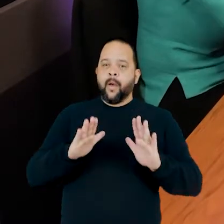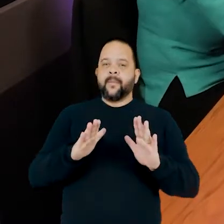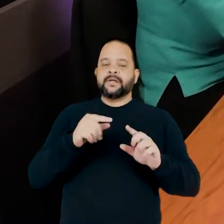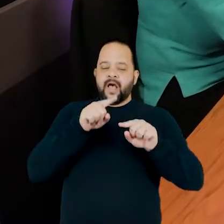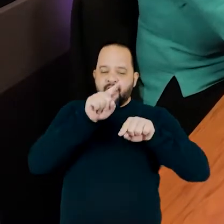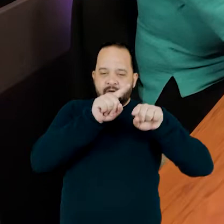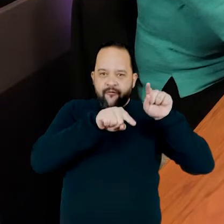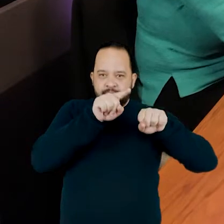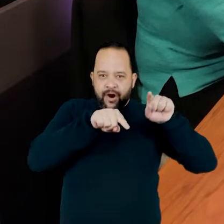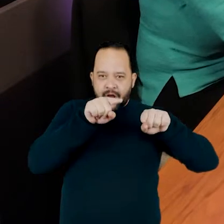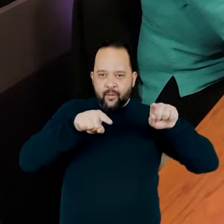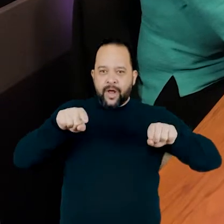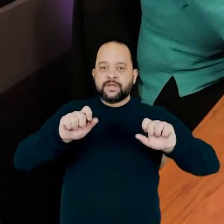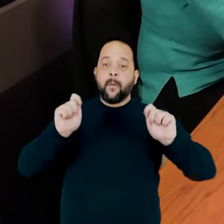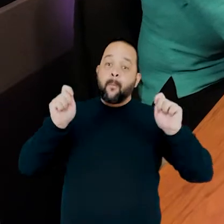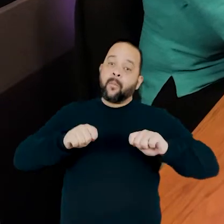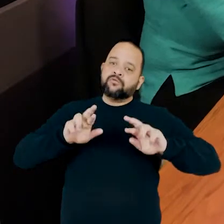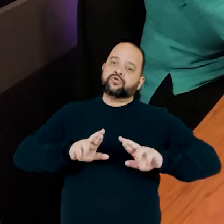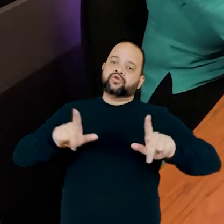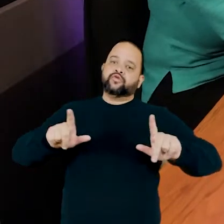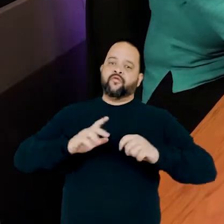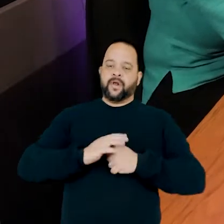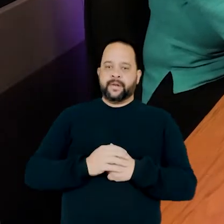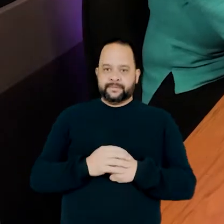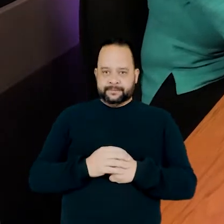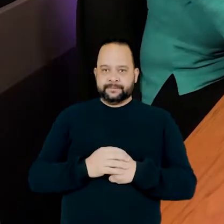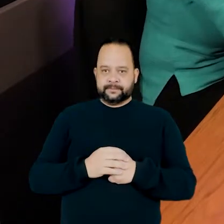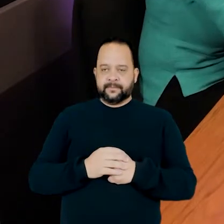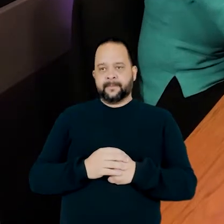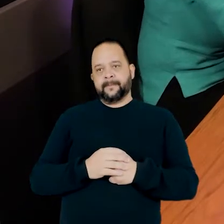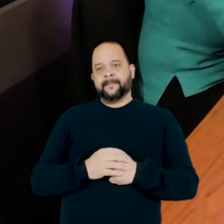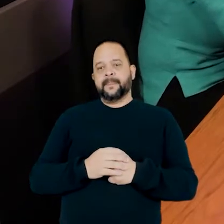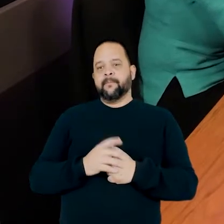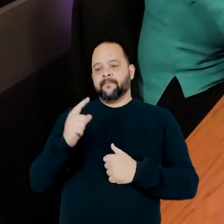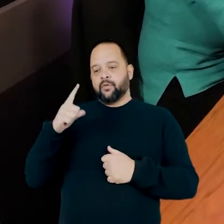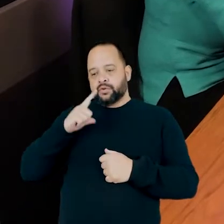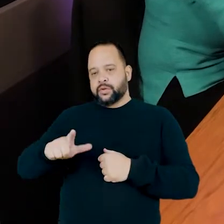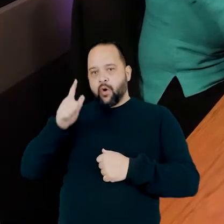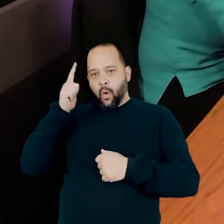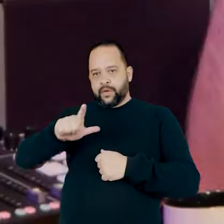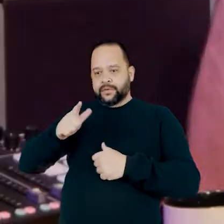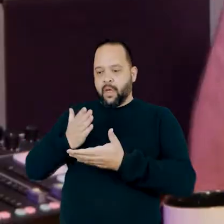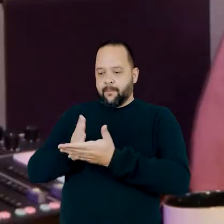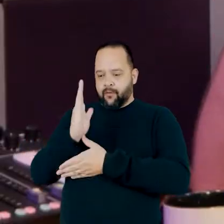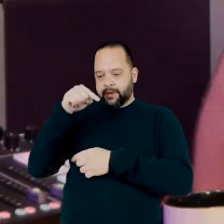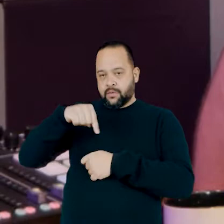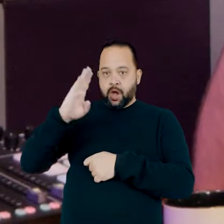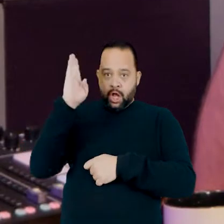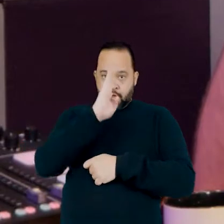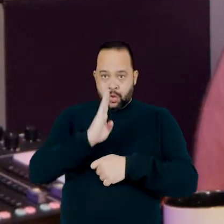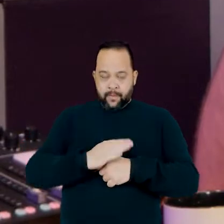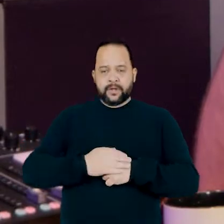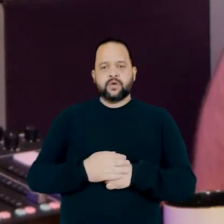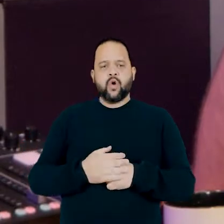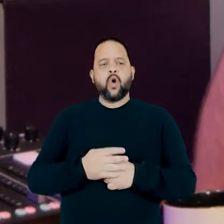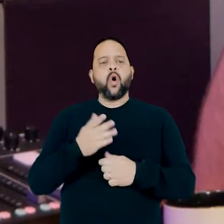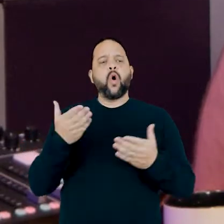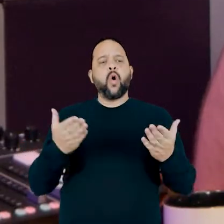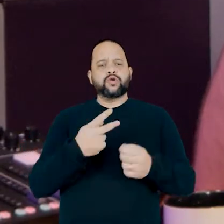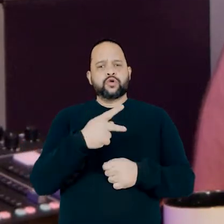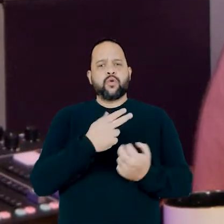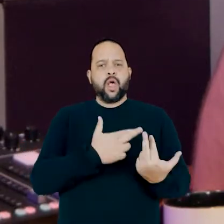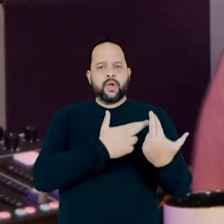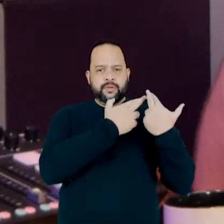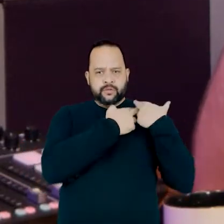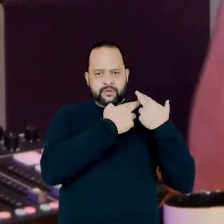frequência que ele vai estar trabalhando. Perfeito. Tem que ser homologado aqui para o Brasil. E hoje, então, o seu papel dentro da Shure é justamente